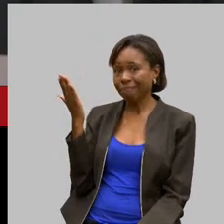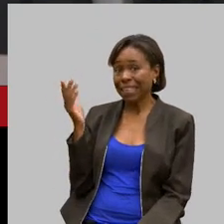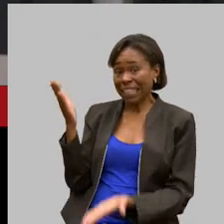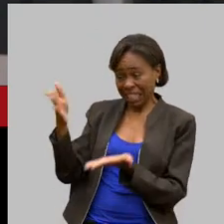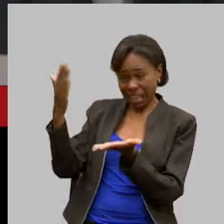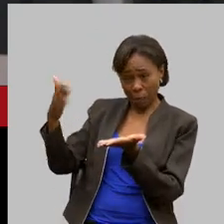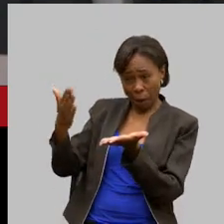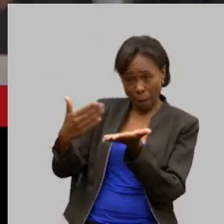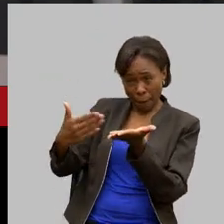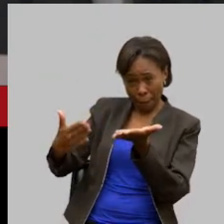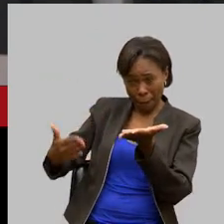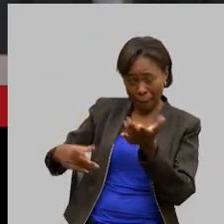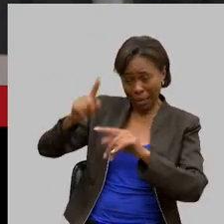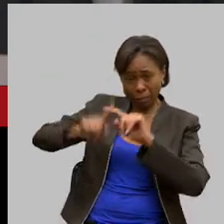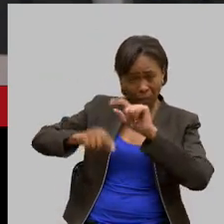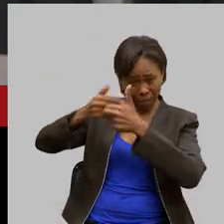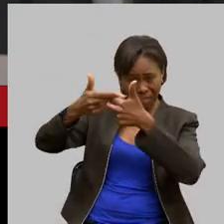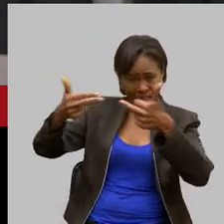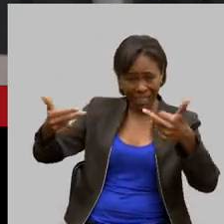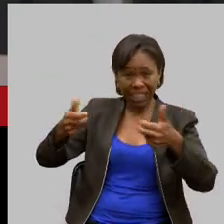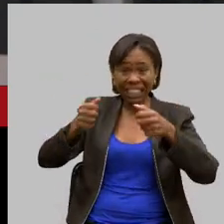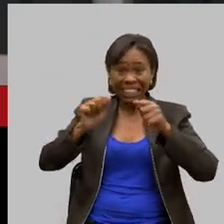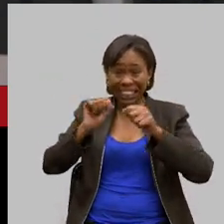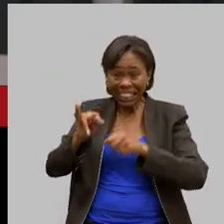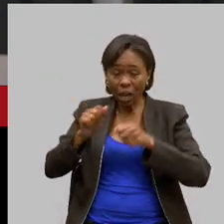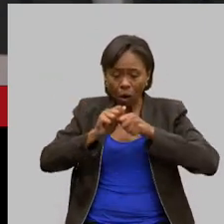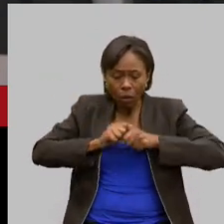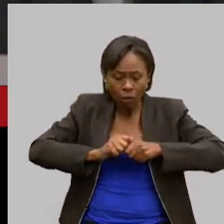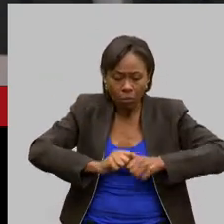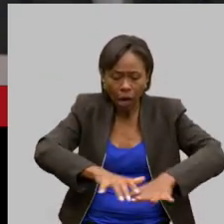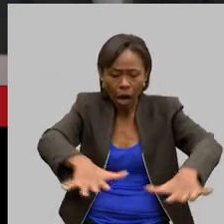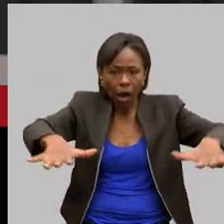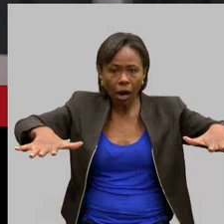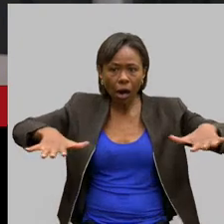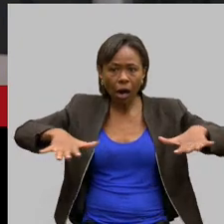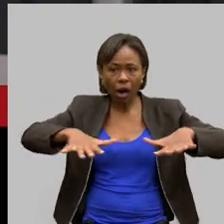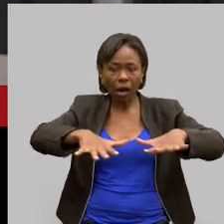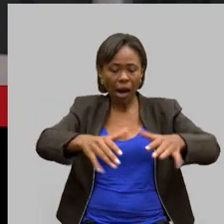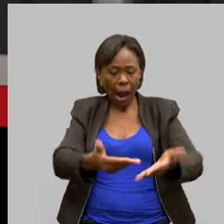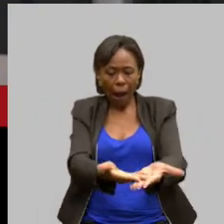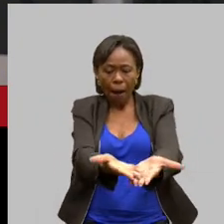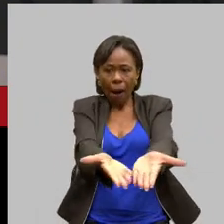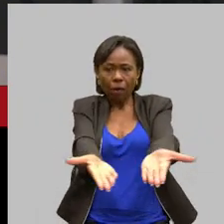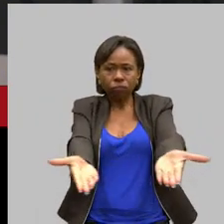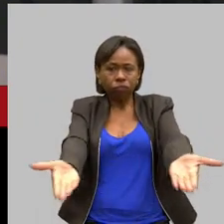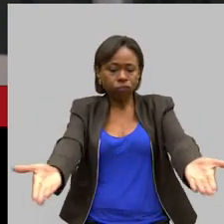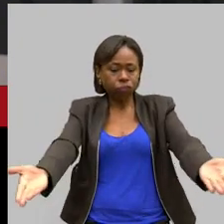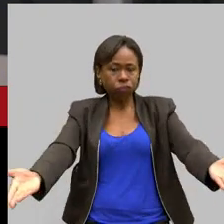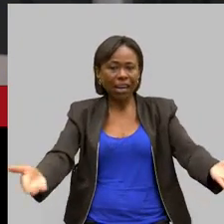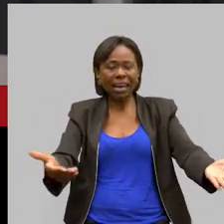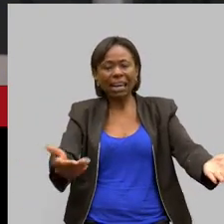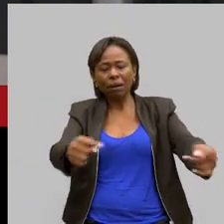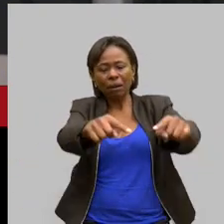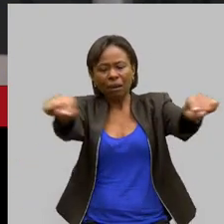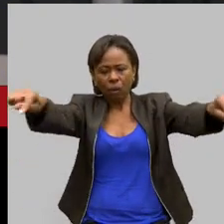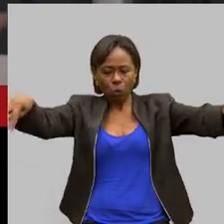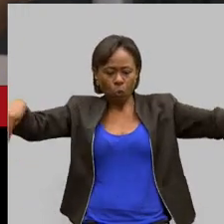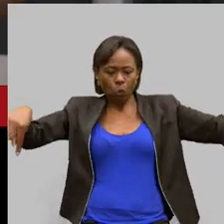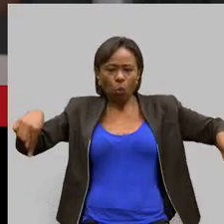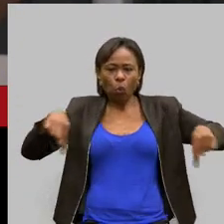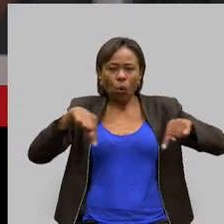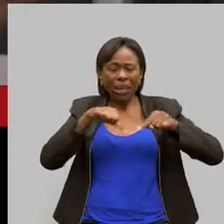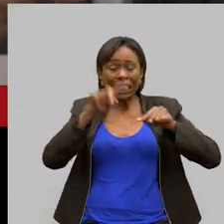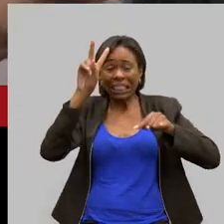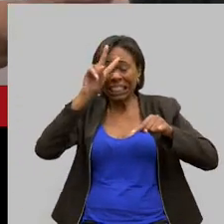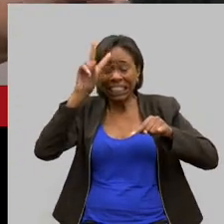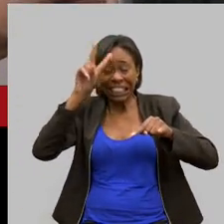no chão acho que dá uns 30 40 m quadrados de histórias desenhadas com lápis de cor os